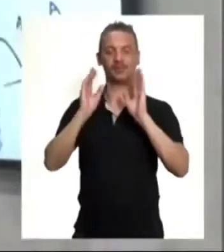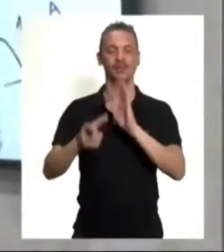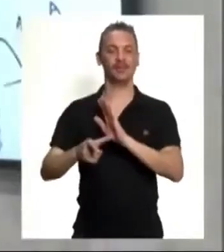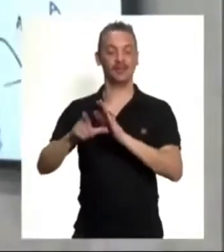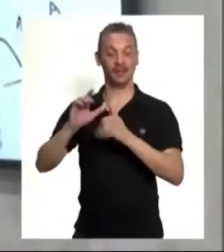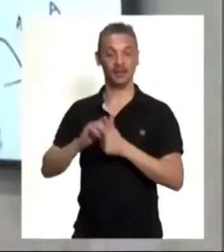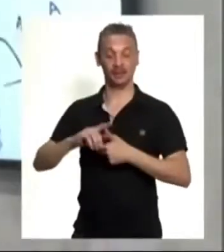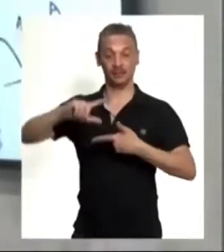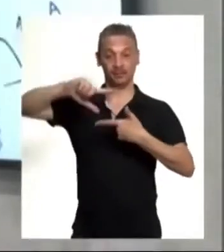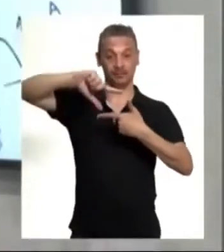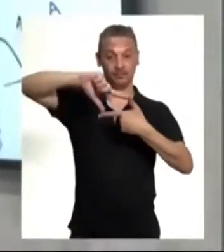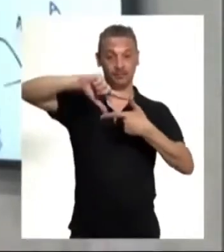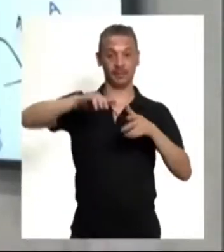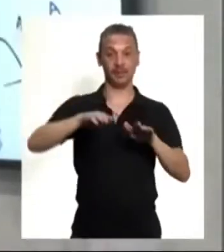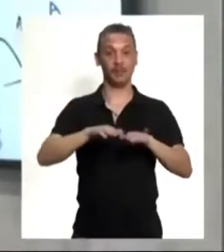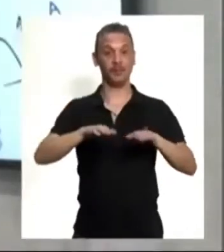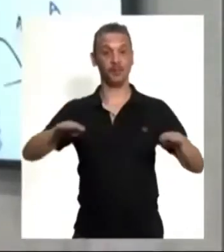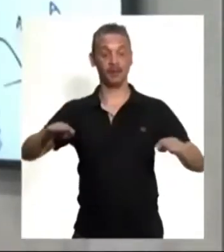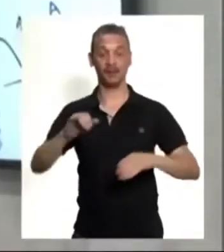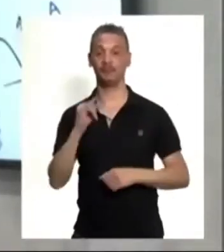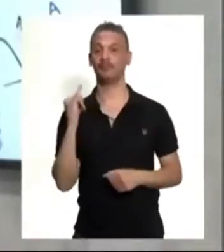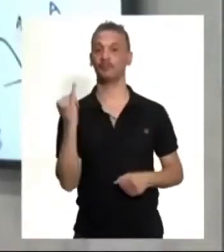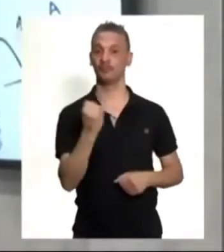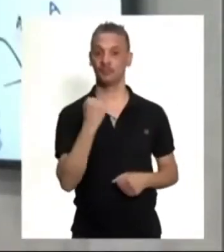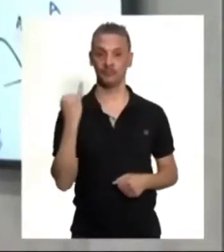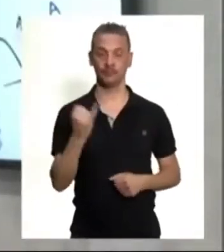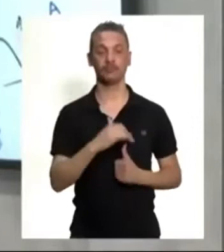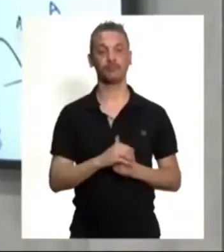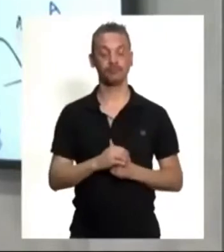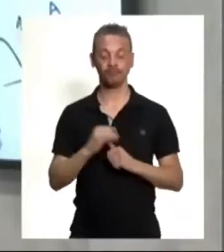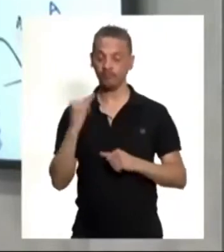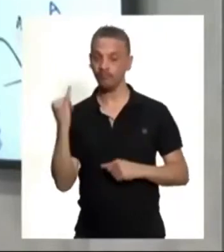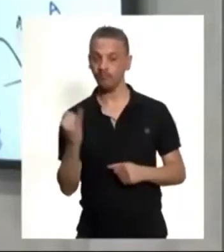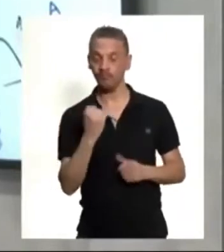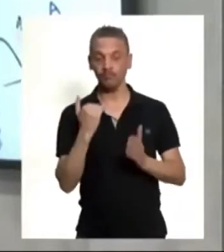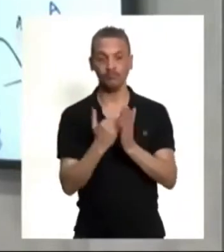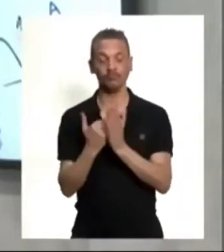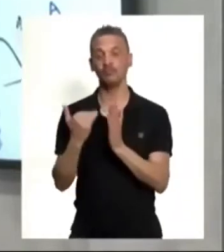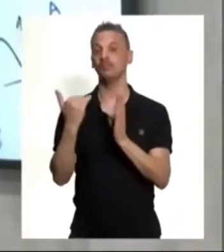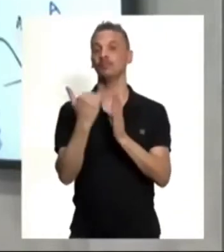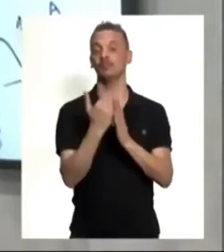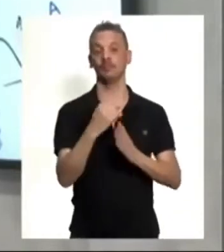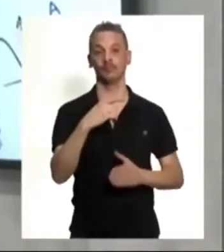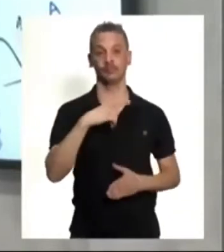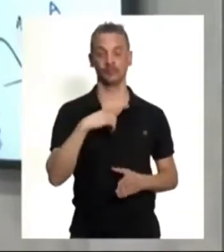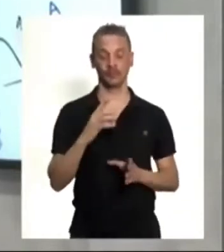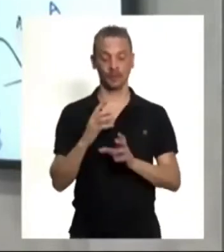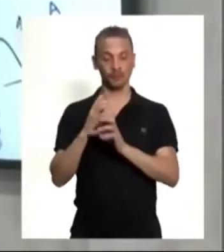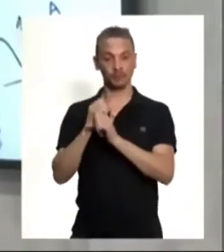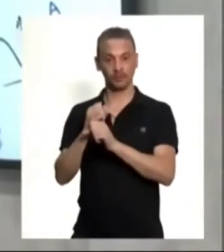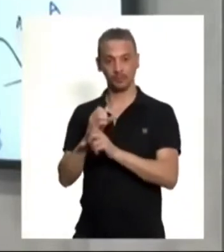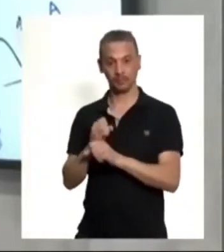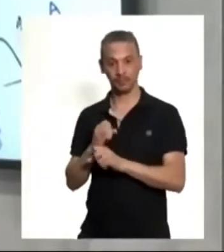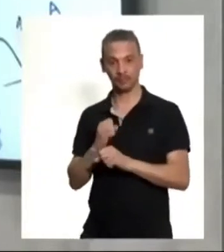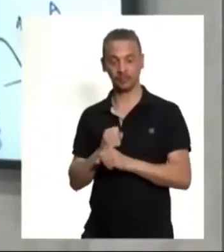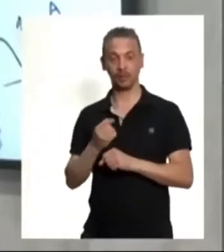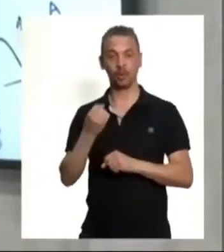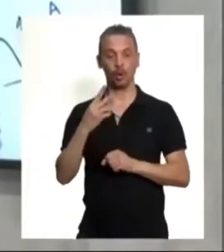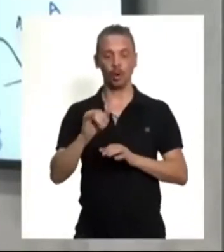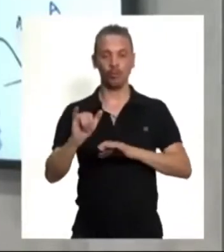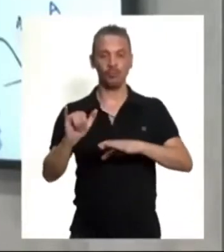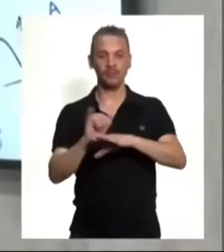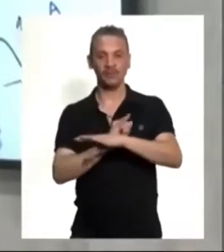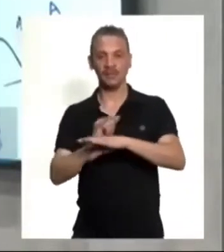ferramenta muito importante. Não é pouco, é muito importante no cálculo ou nas